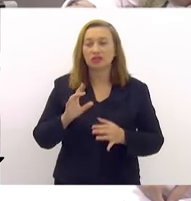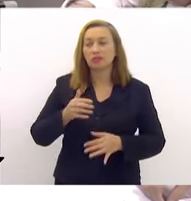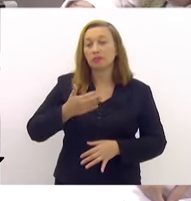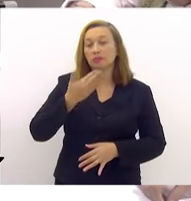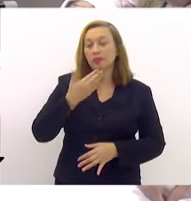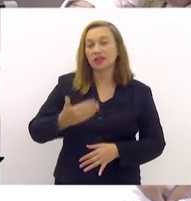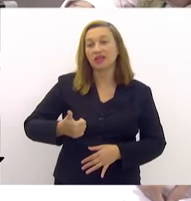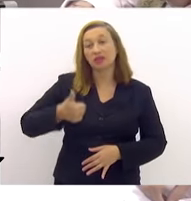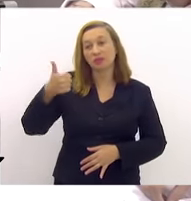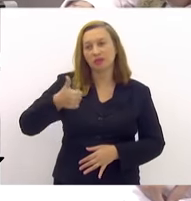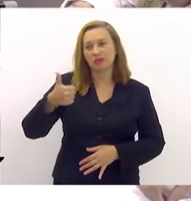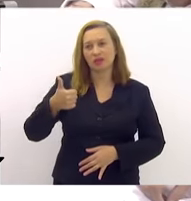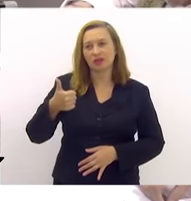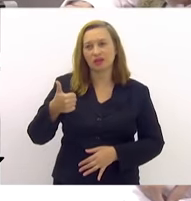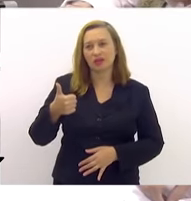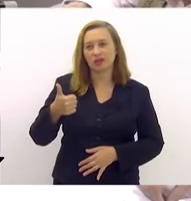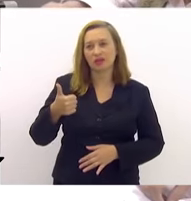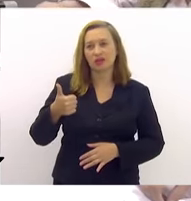de inscrição de presidente, fala.